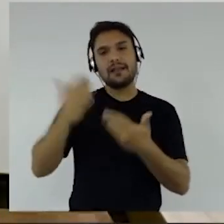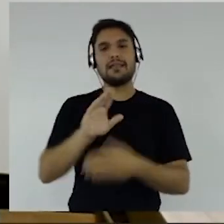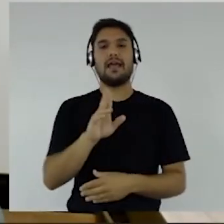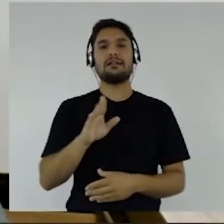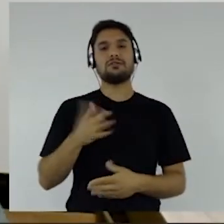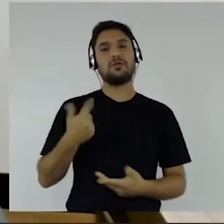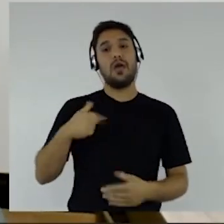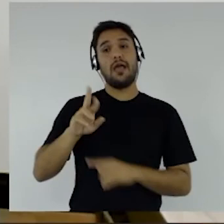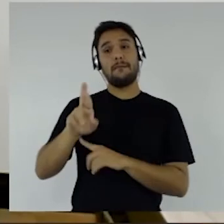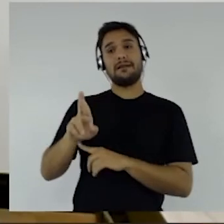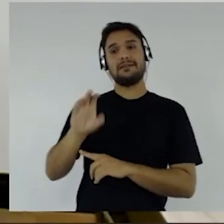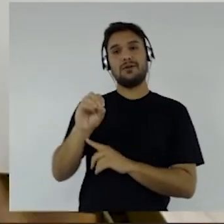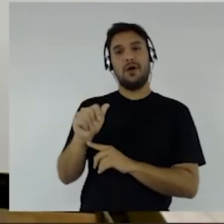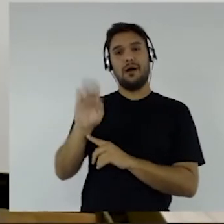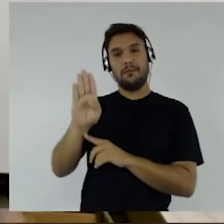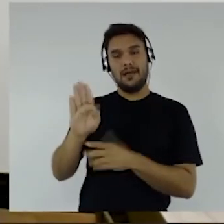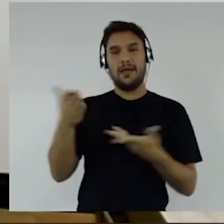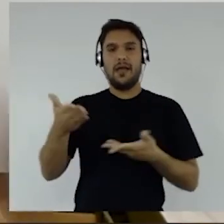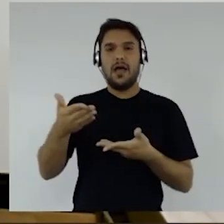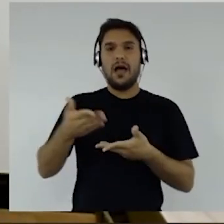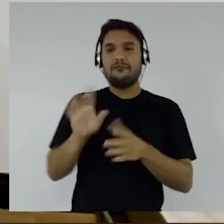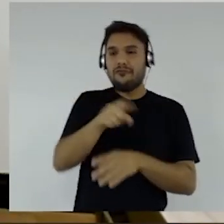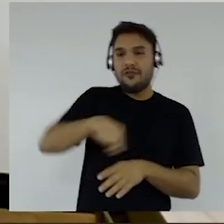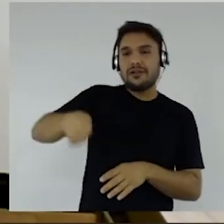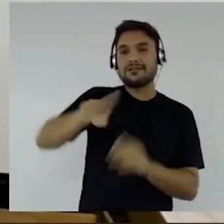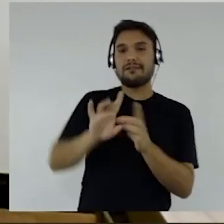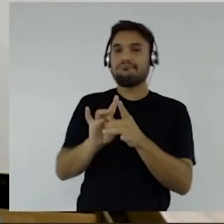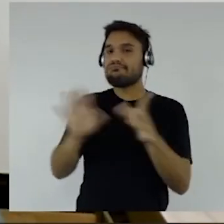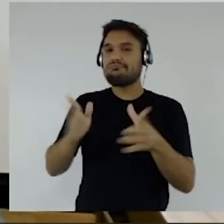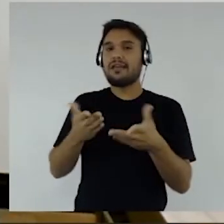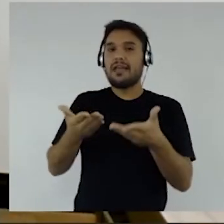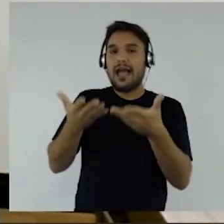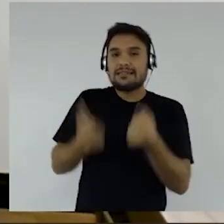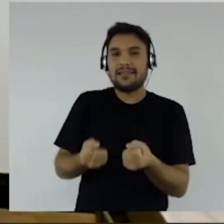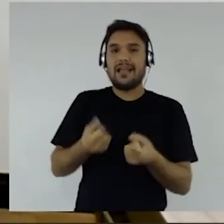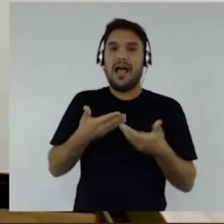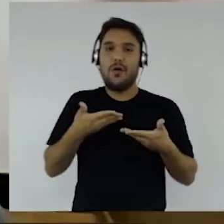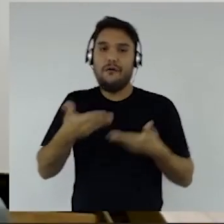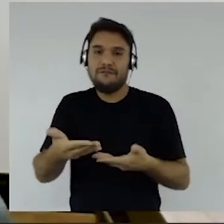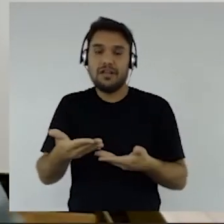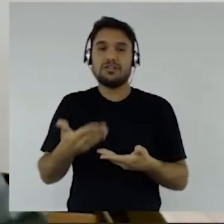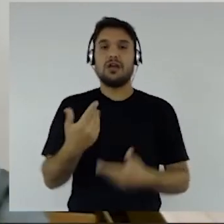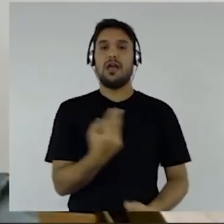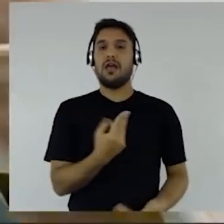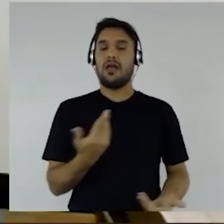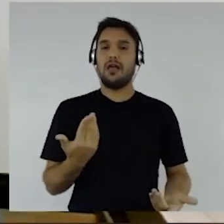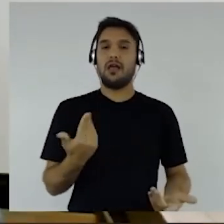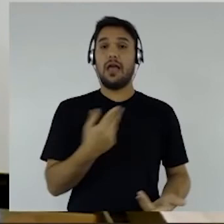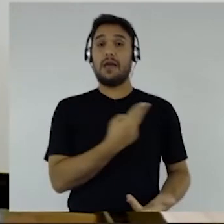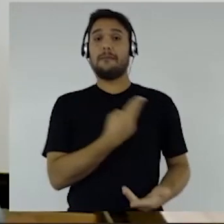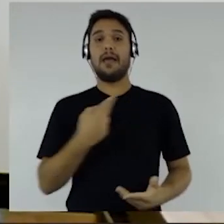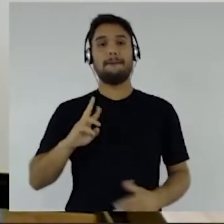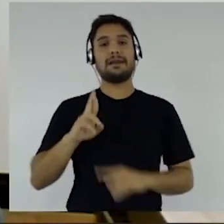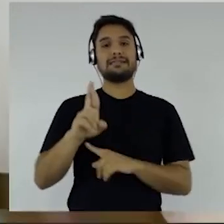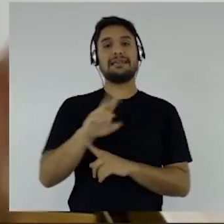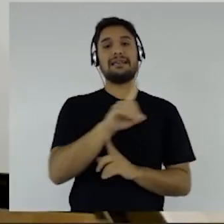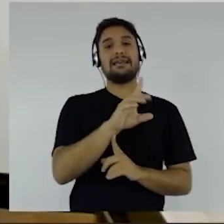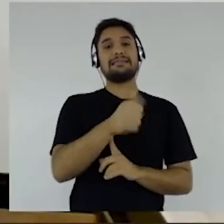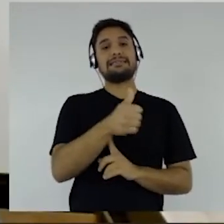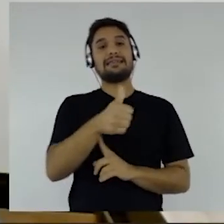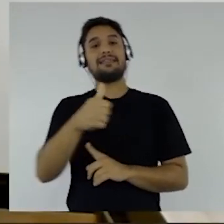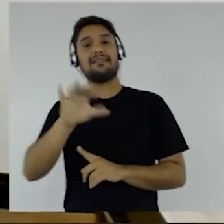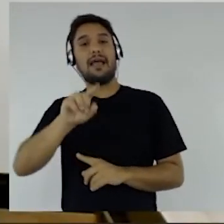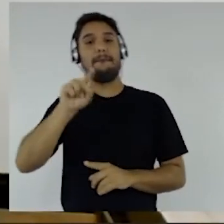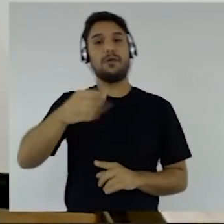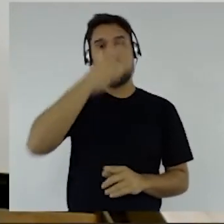da Ordem dos Advogados do Brasil a solicitude e a disposição de vocês em atender o nosso chamamento e em nome de mais de 110 mil inscritos,